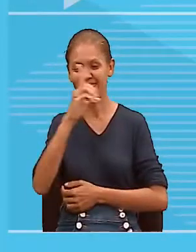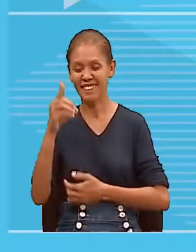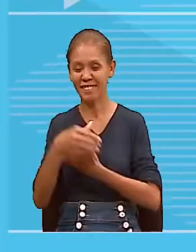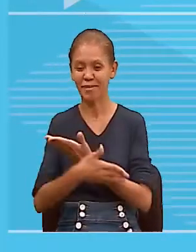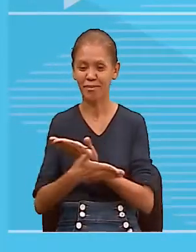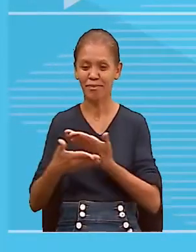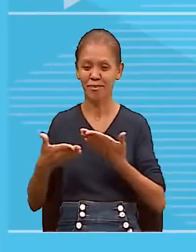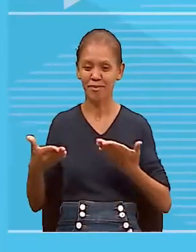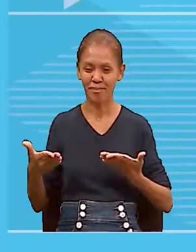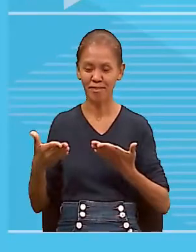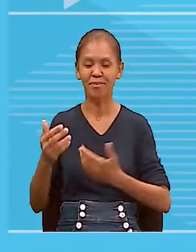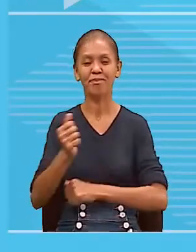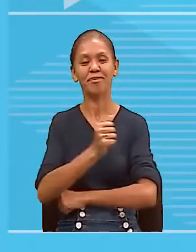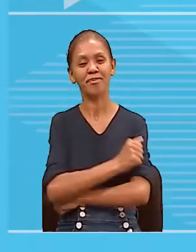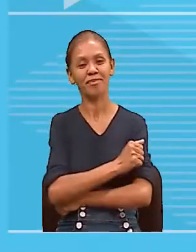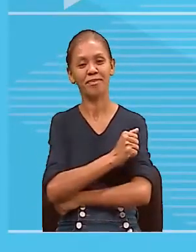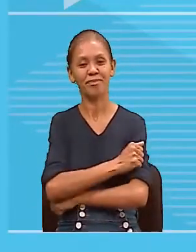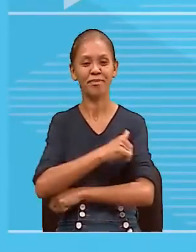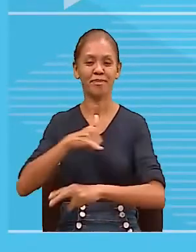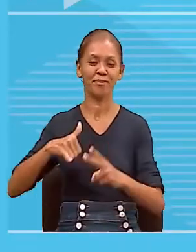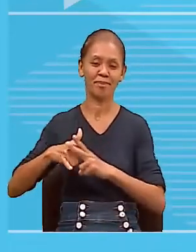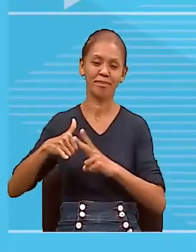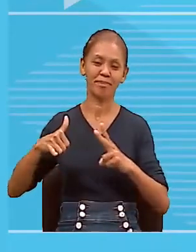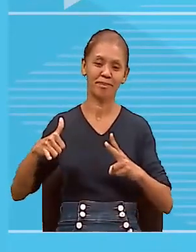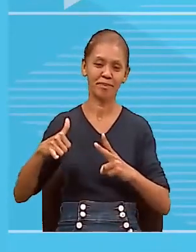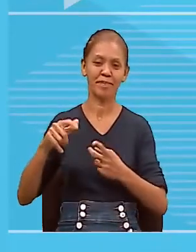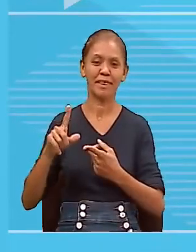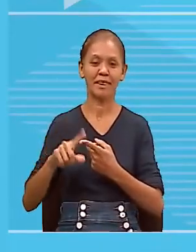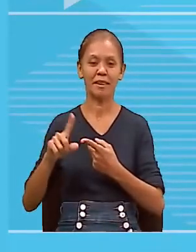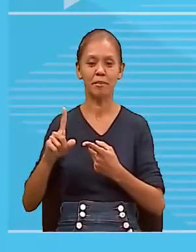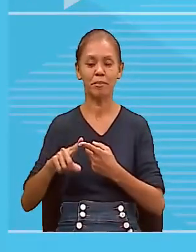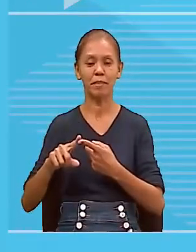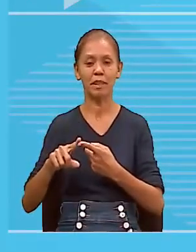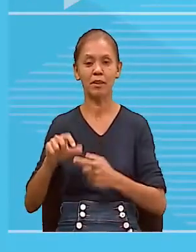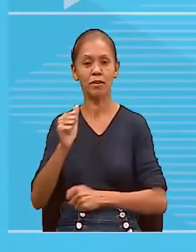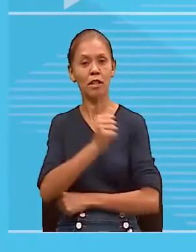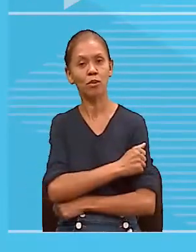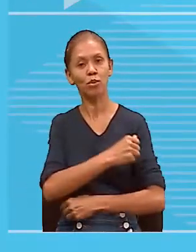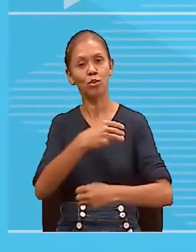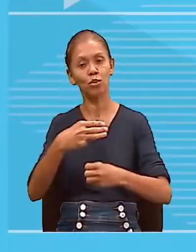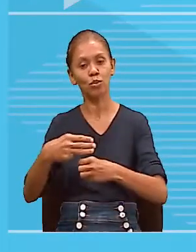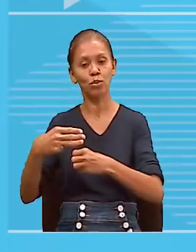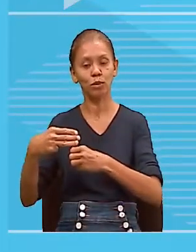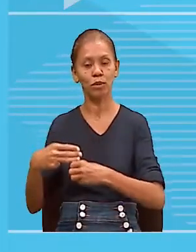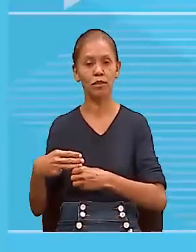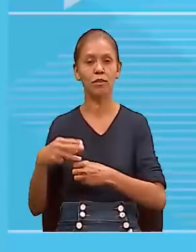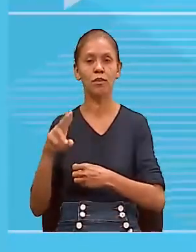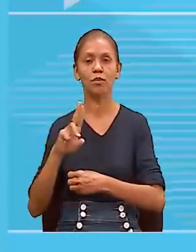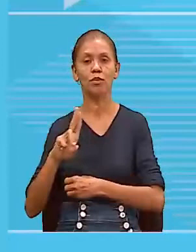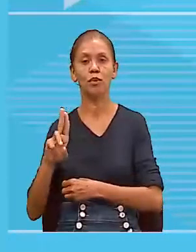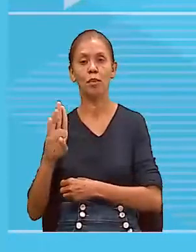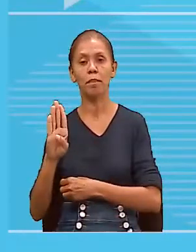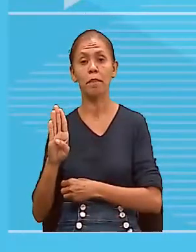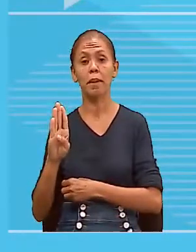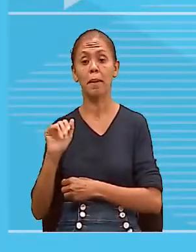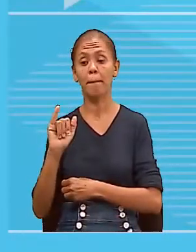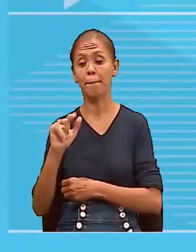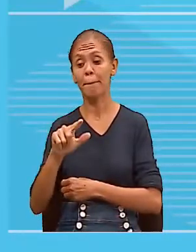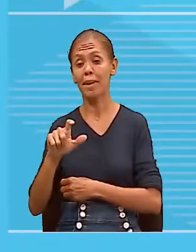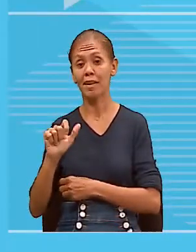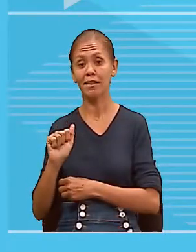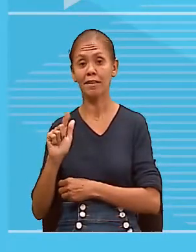você Nobre aluno do canal você de Baixa Grande do Ribeiro Bom dia bgr